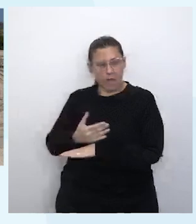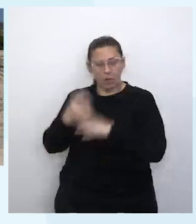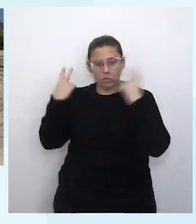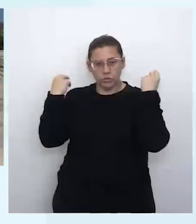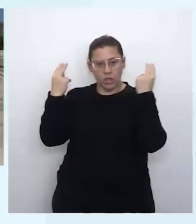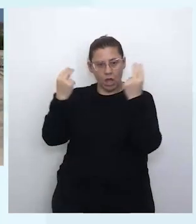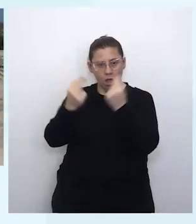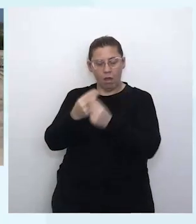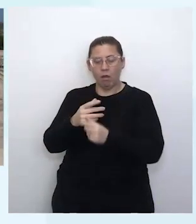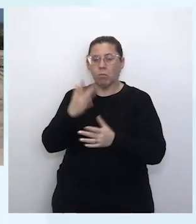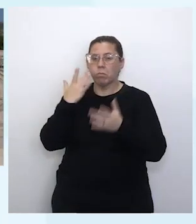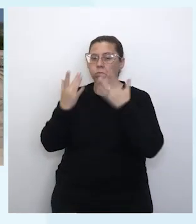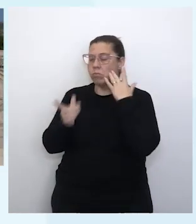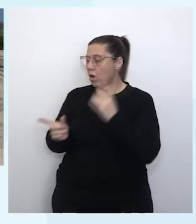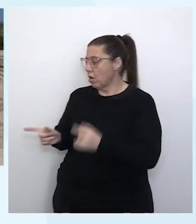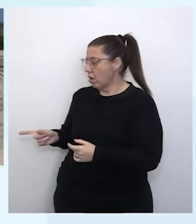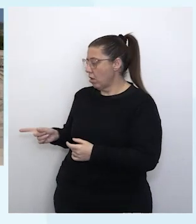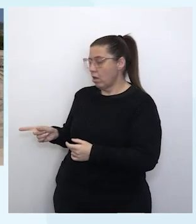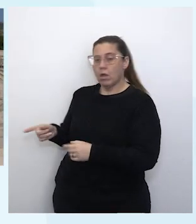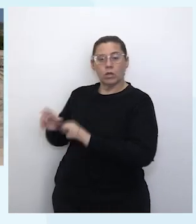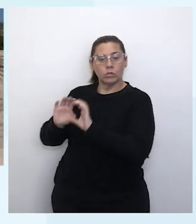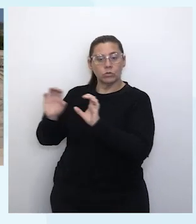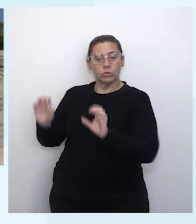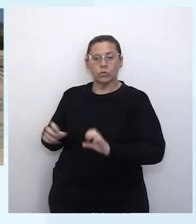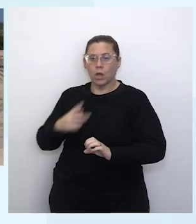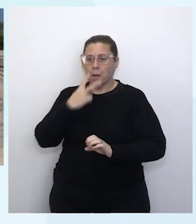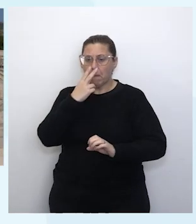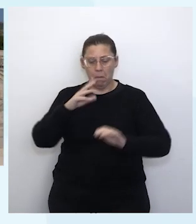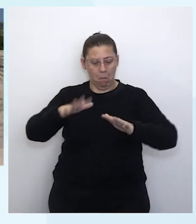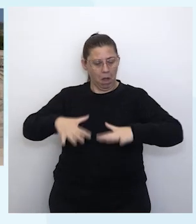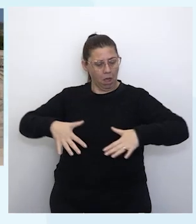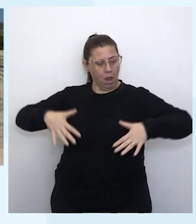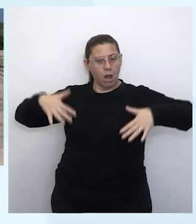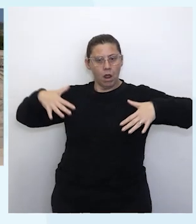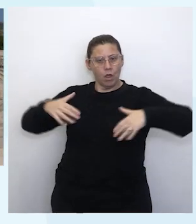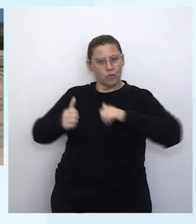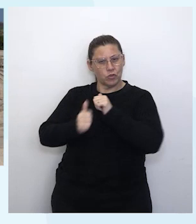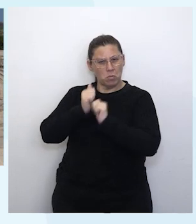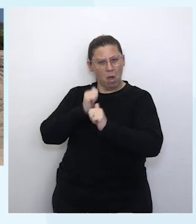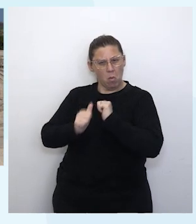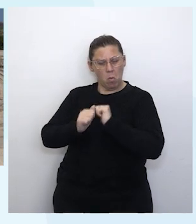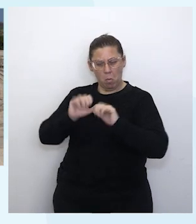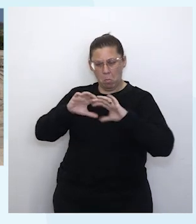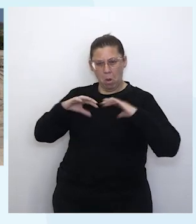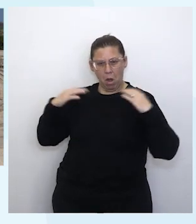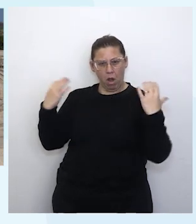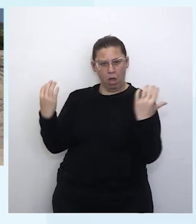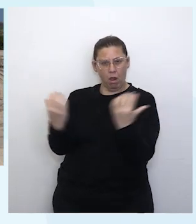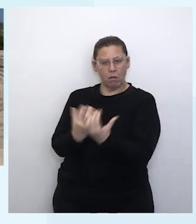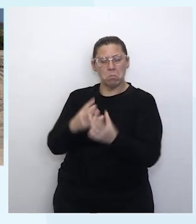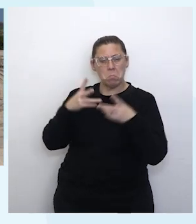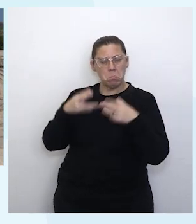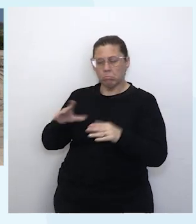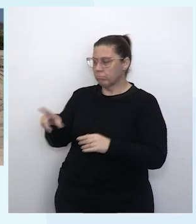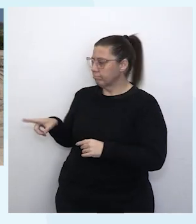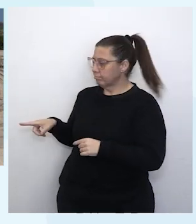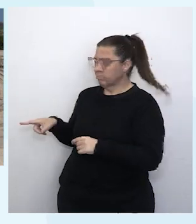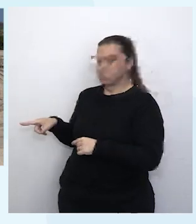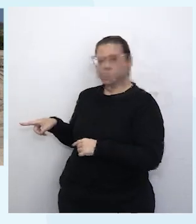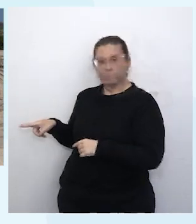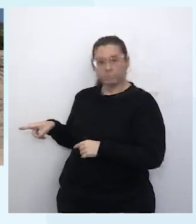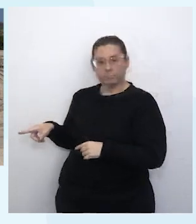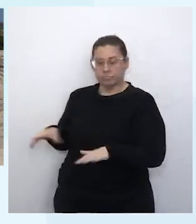tá? Observem que a estrutura dela parece uma arena de um estádio de futebol, não é isso? Né? Você tem uma arena